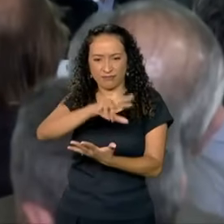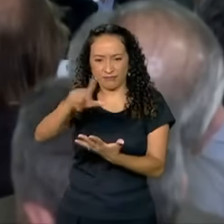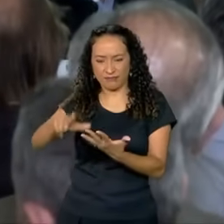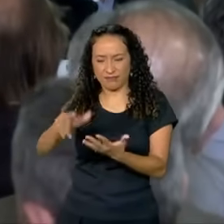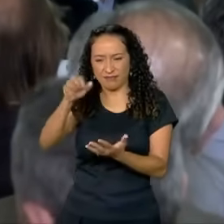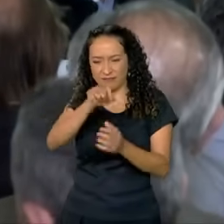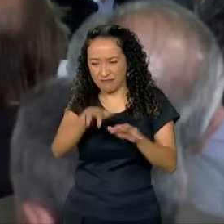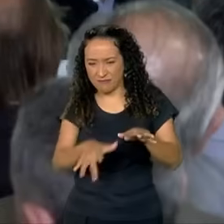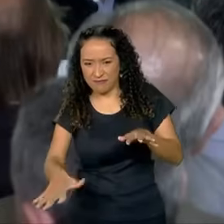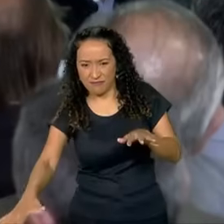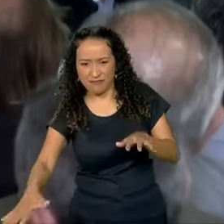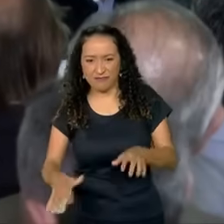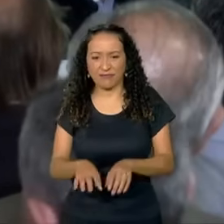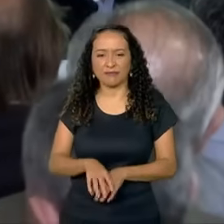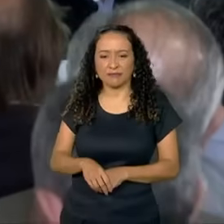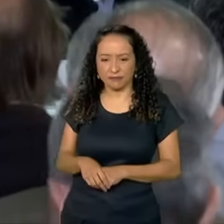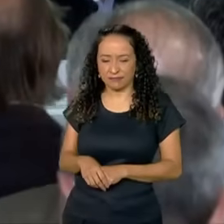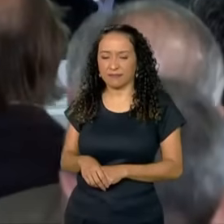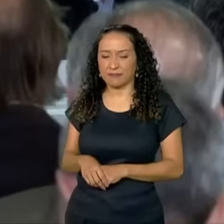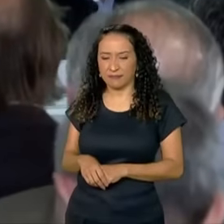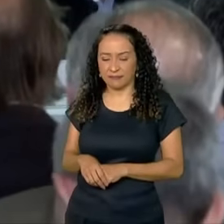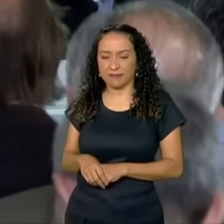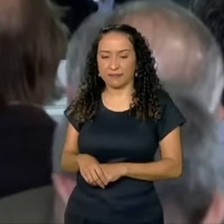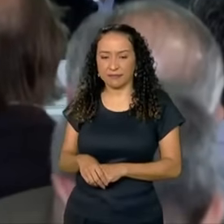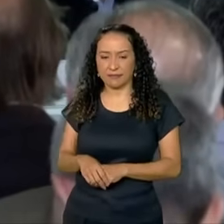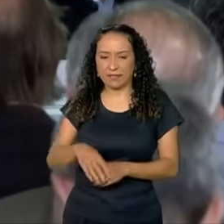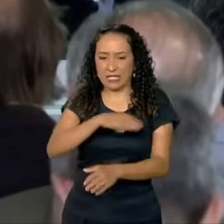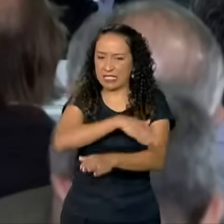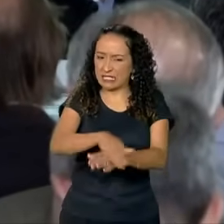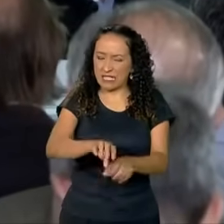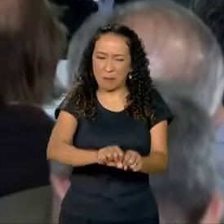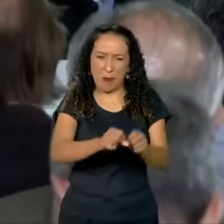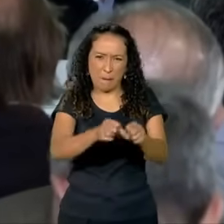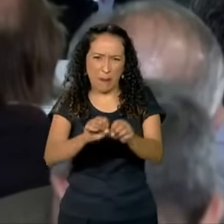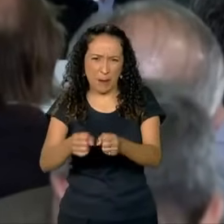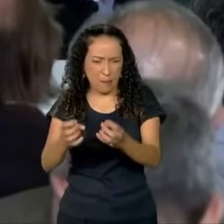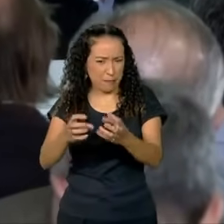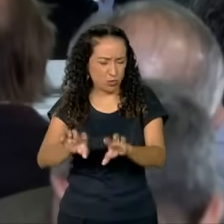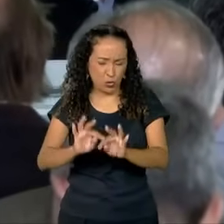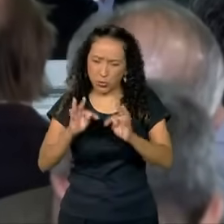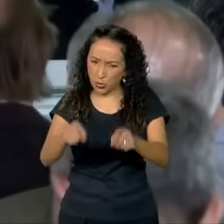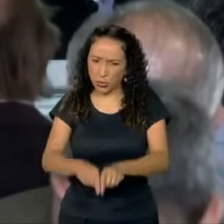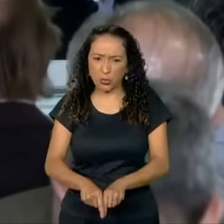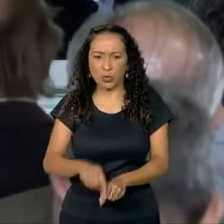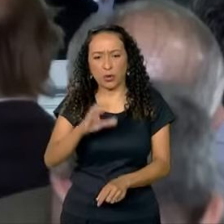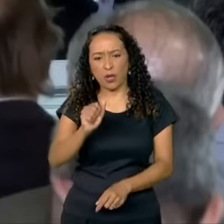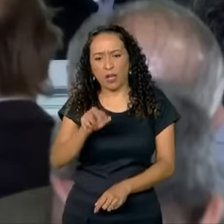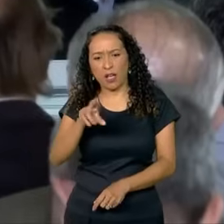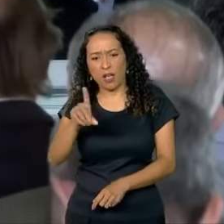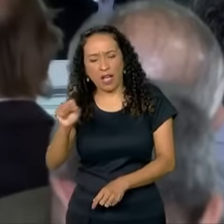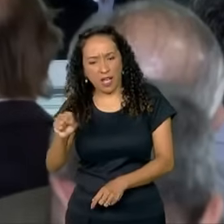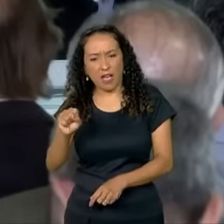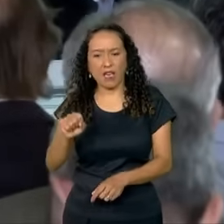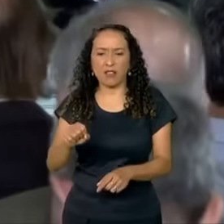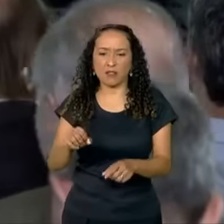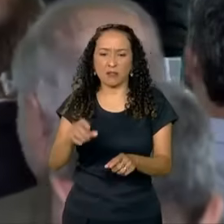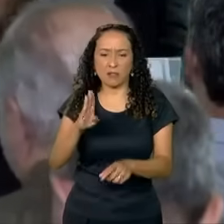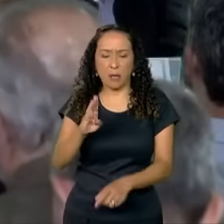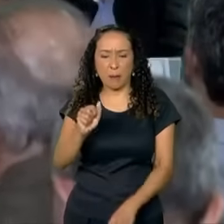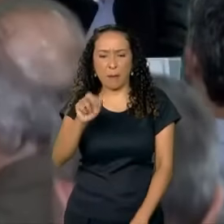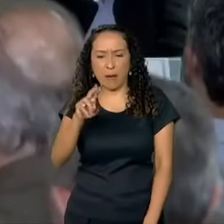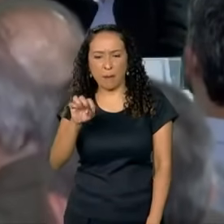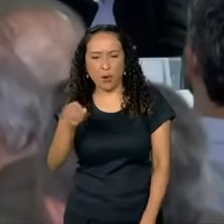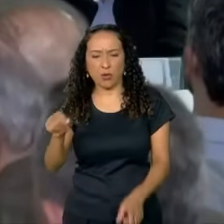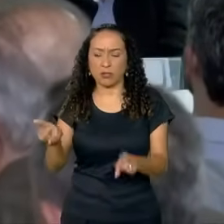da Cunha, Farroupilha, né, estradas arrebentadas, Carlos Barbosa, Antônio Prado, também